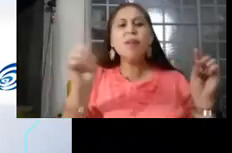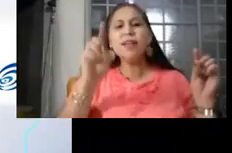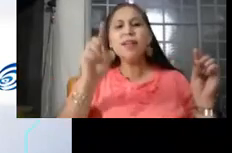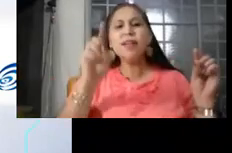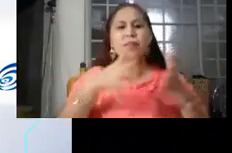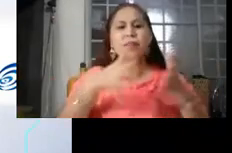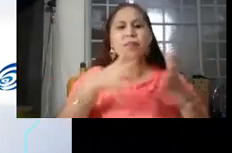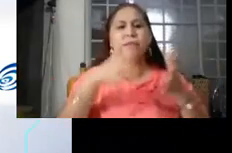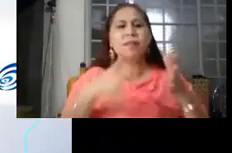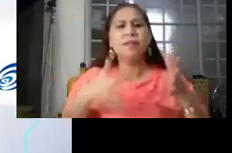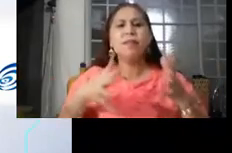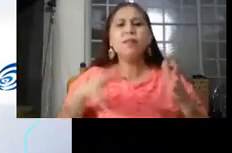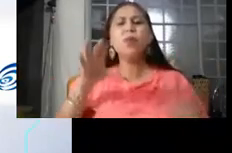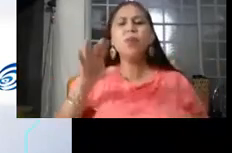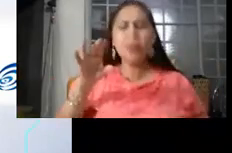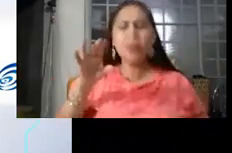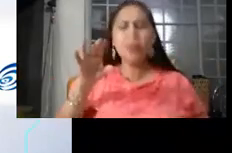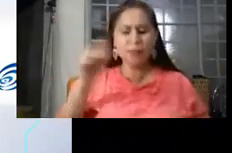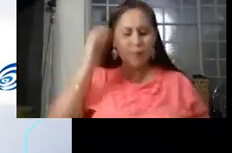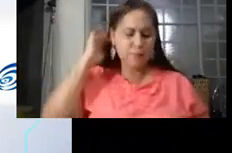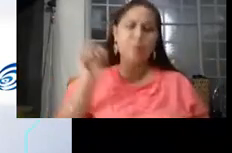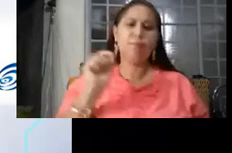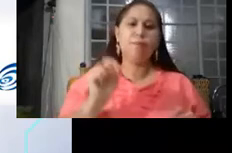é Libras. Isso é o quê?